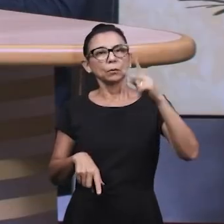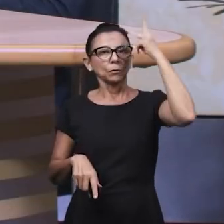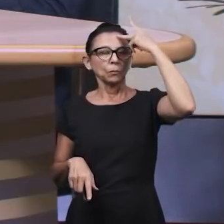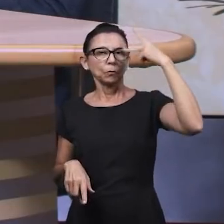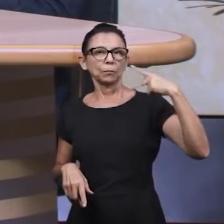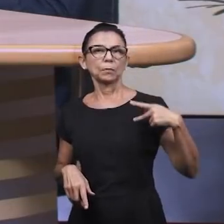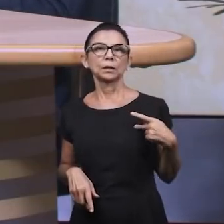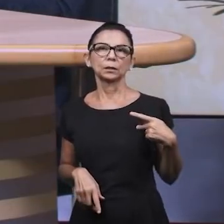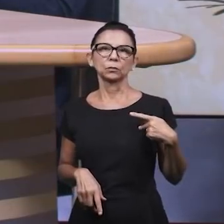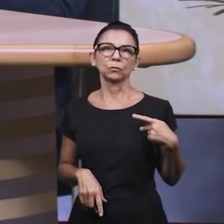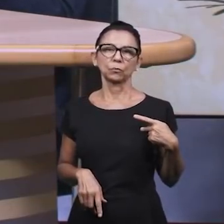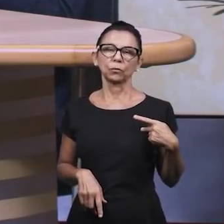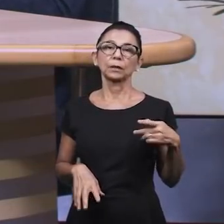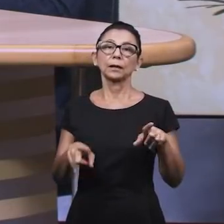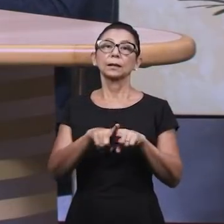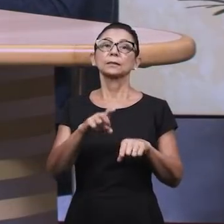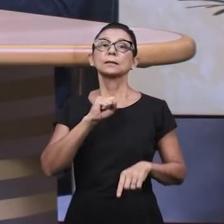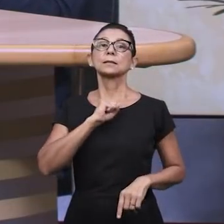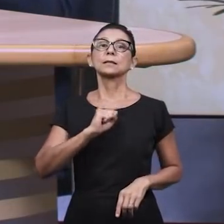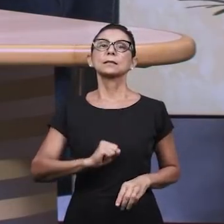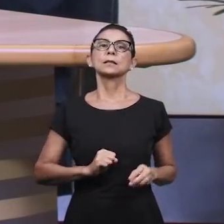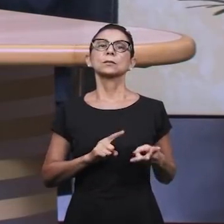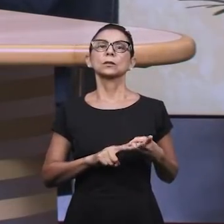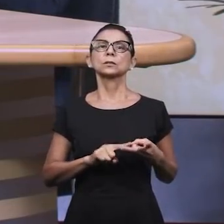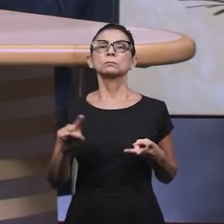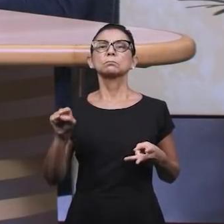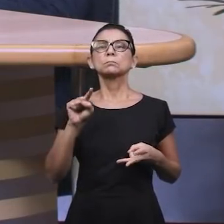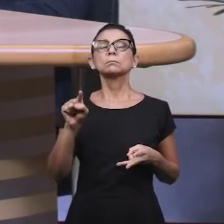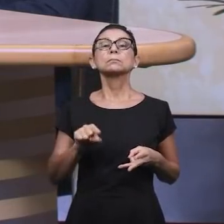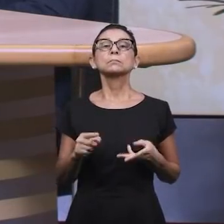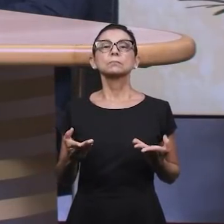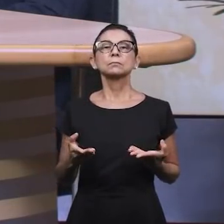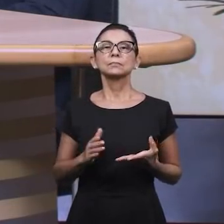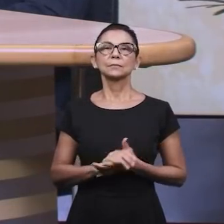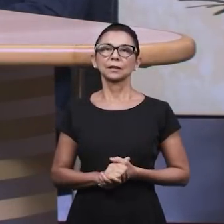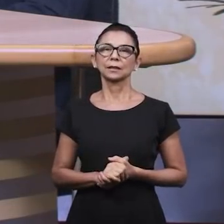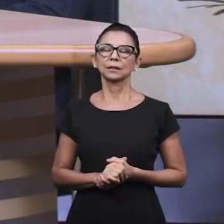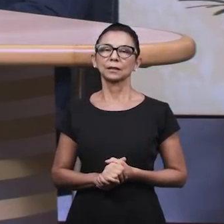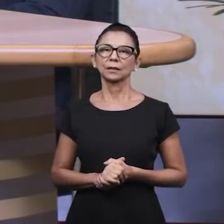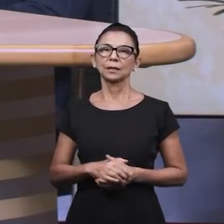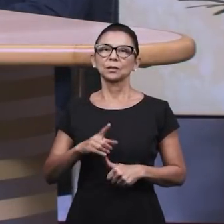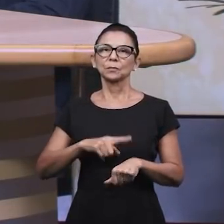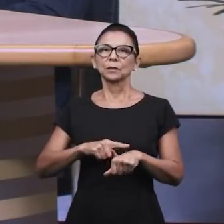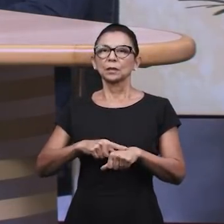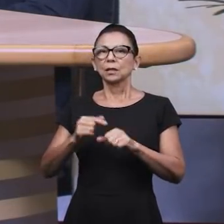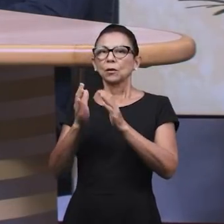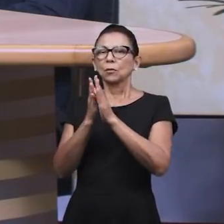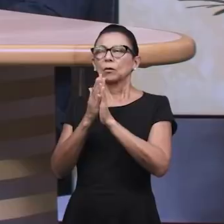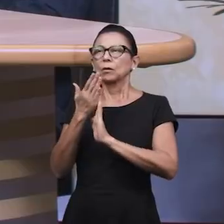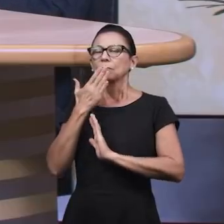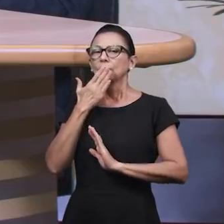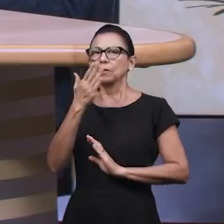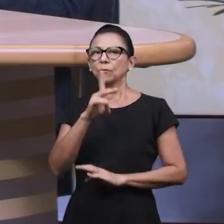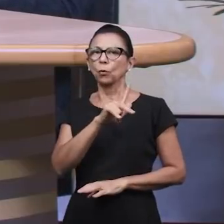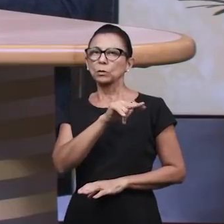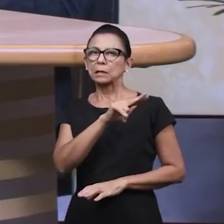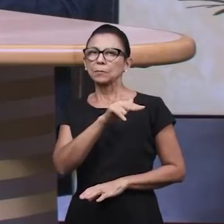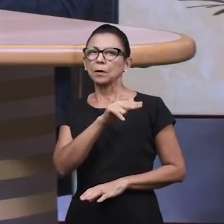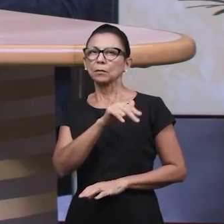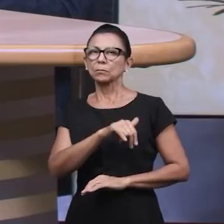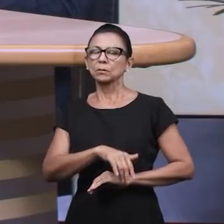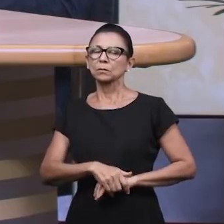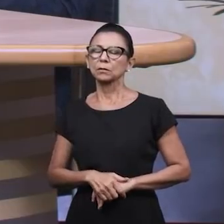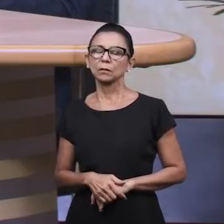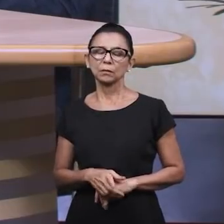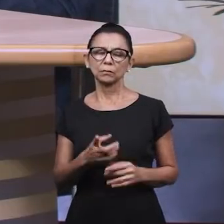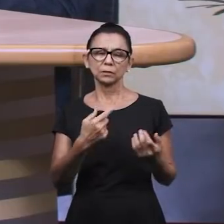homem, ele não foi só profeta, ele foi também sacerdote. Quando que ele foi sacerdote? Quando ele intercedeu pelos irmãos. Ele chegou a ponto de dizer